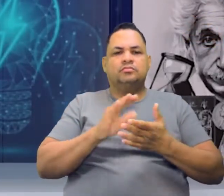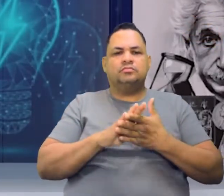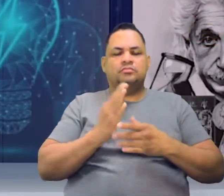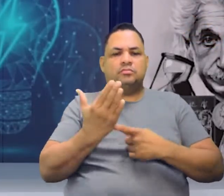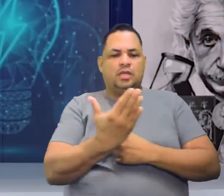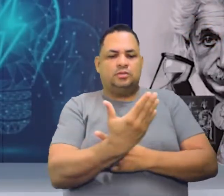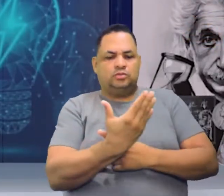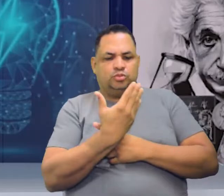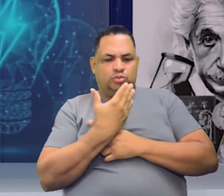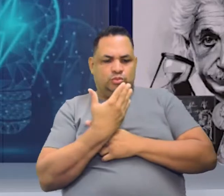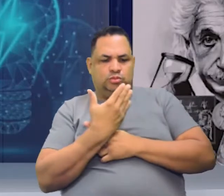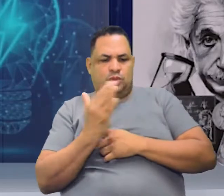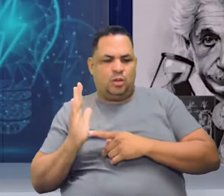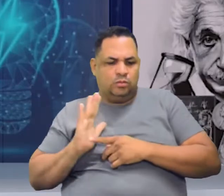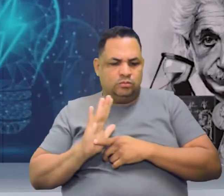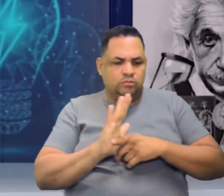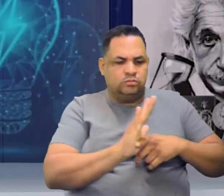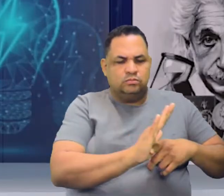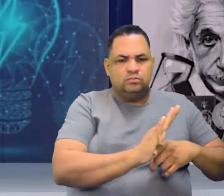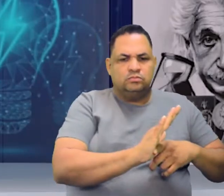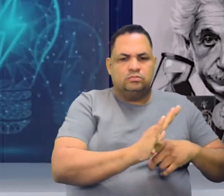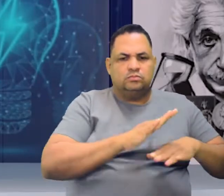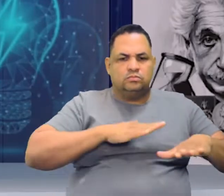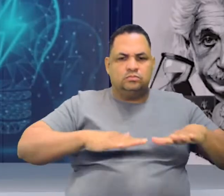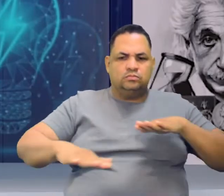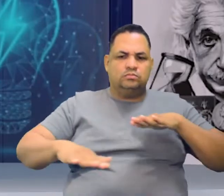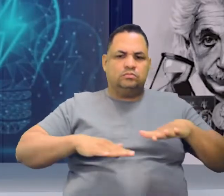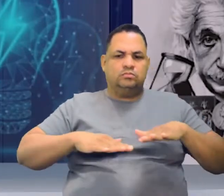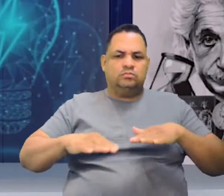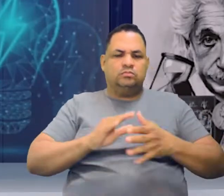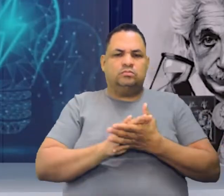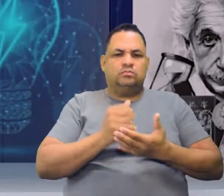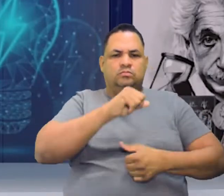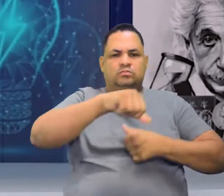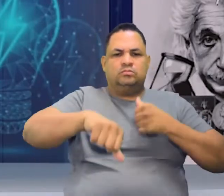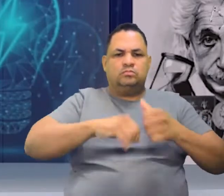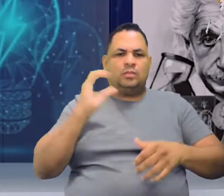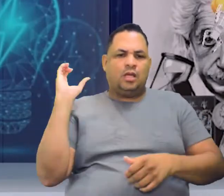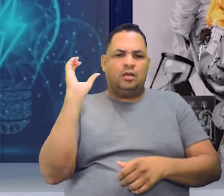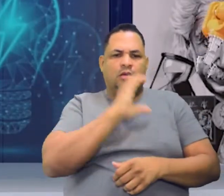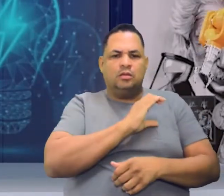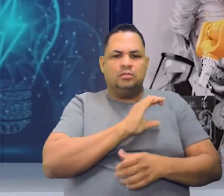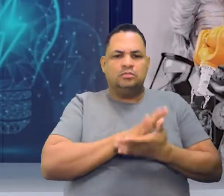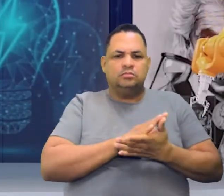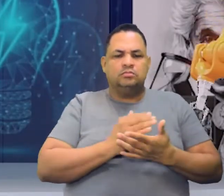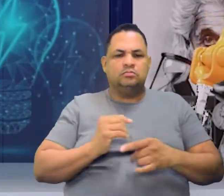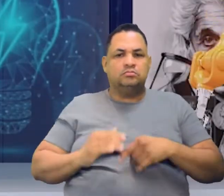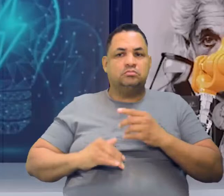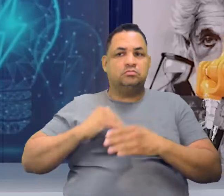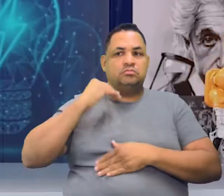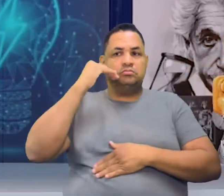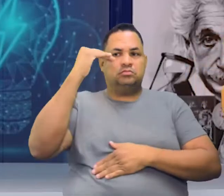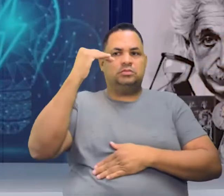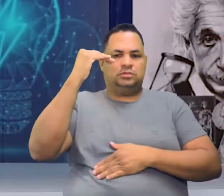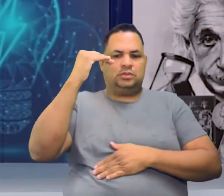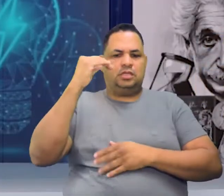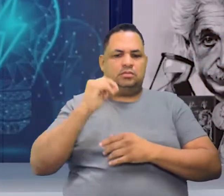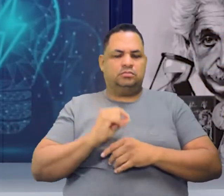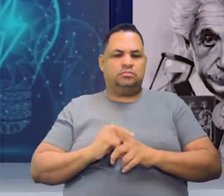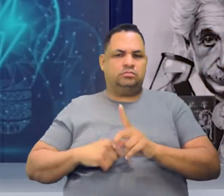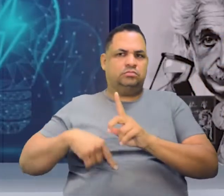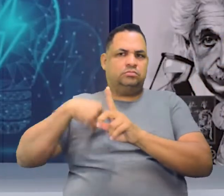do movimento, ou seja, ela pode modificar a velocidade do movimento para mais, né, para aumentar,